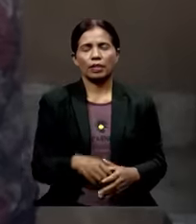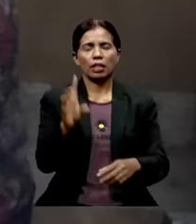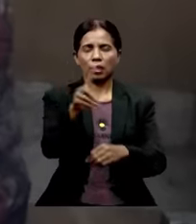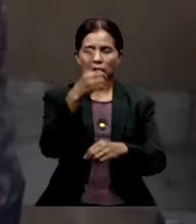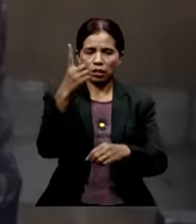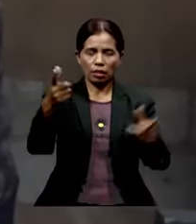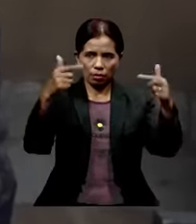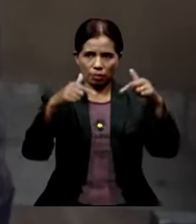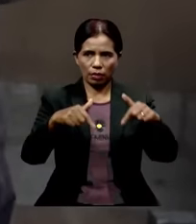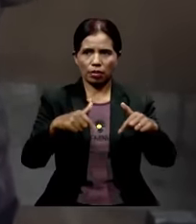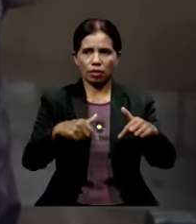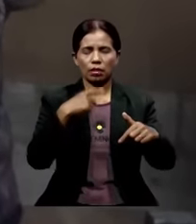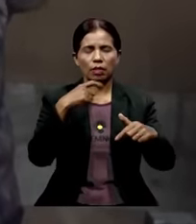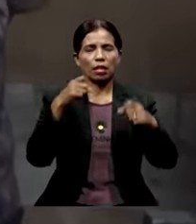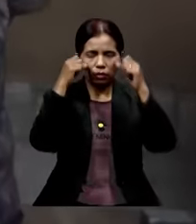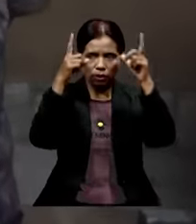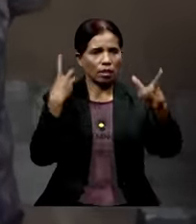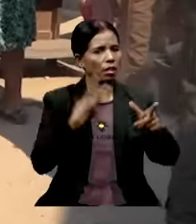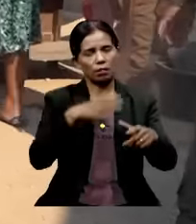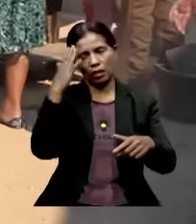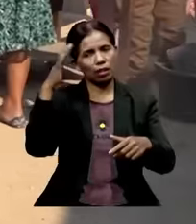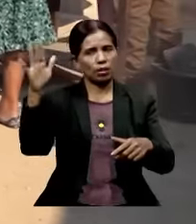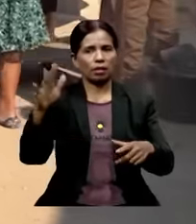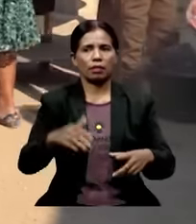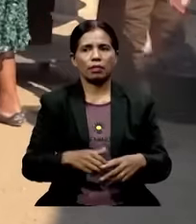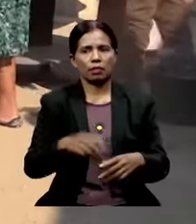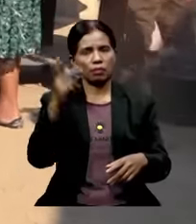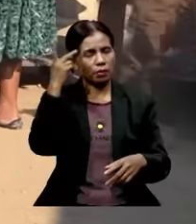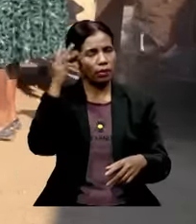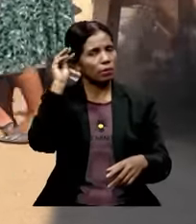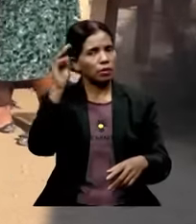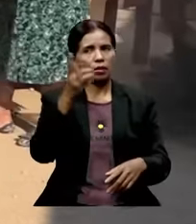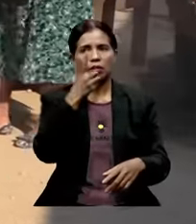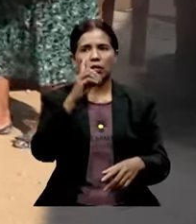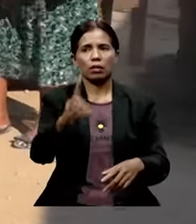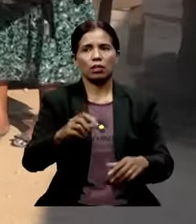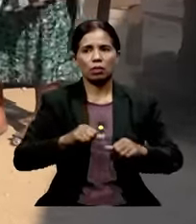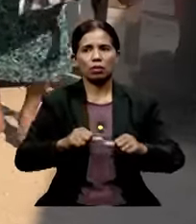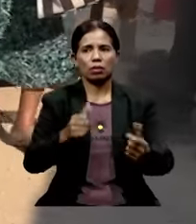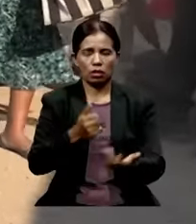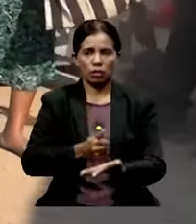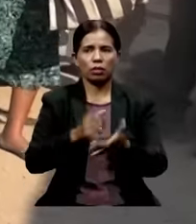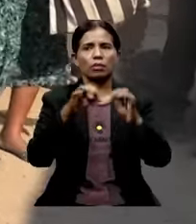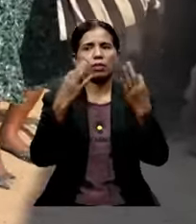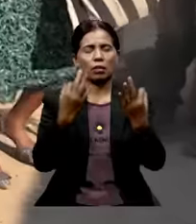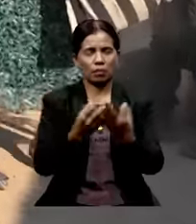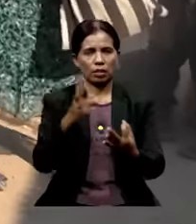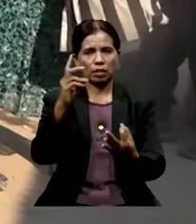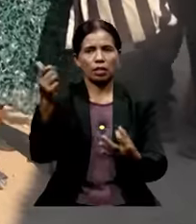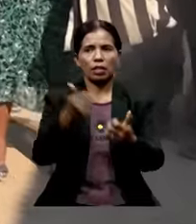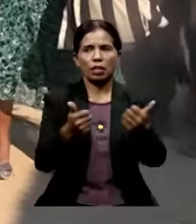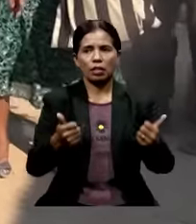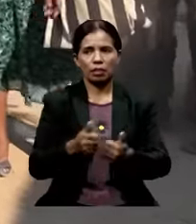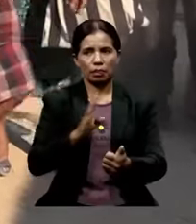né? Cadê a san, de repente, ele está muito lá ter, né? Primeiro-ministro declara se continua a defender família Umakaihito e a aldeia Bekusi